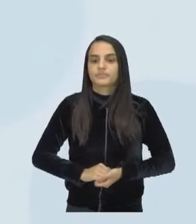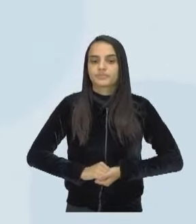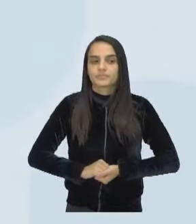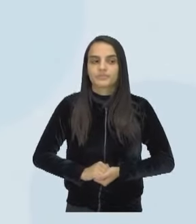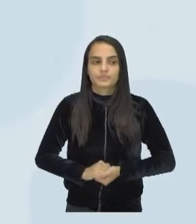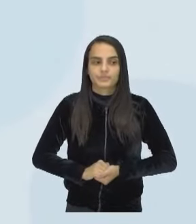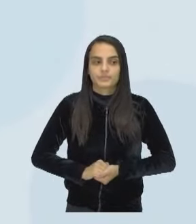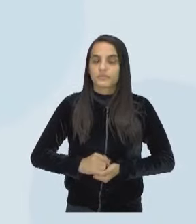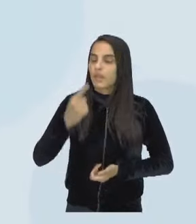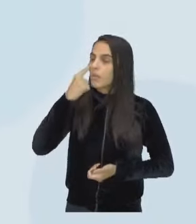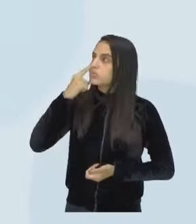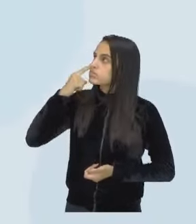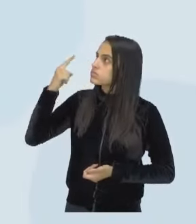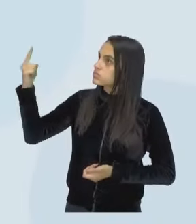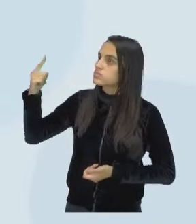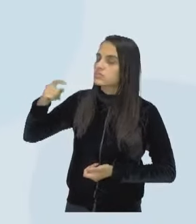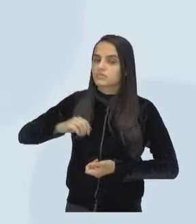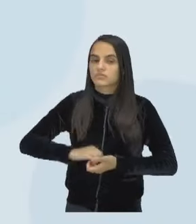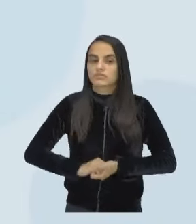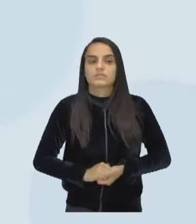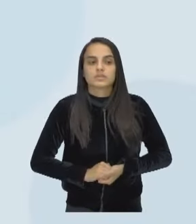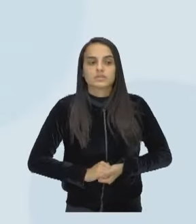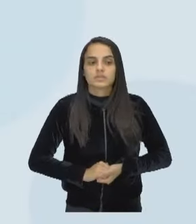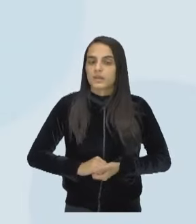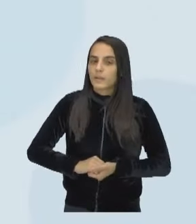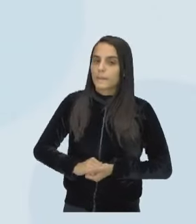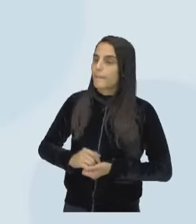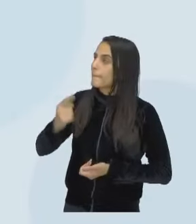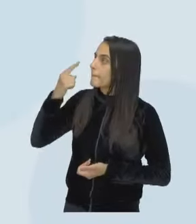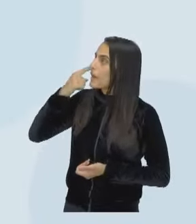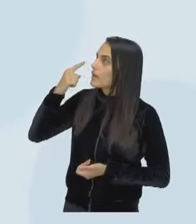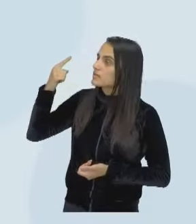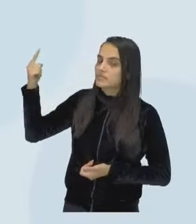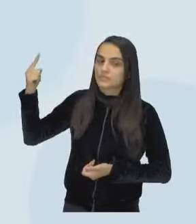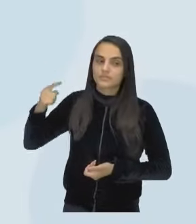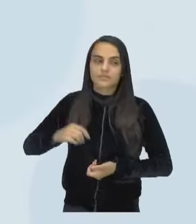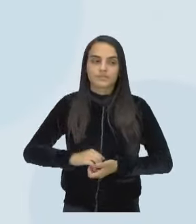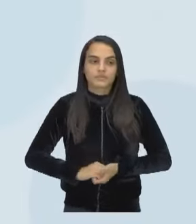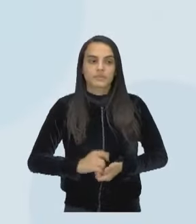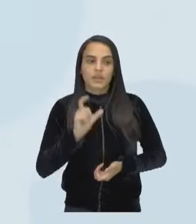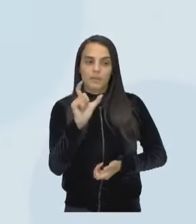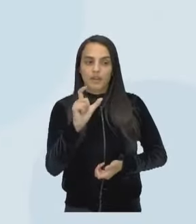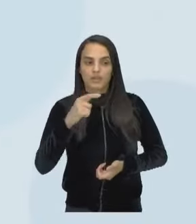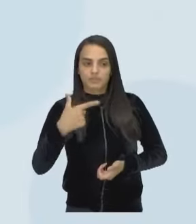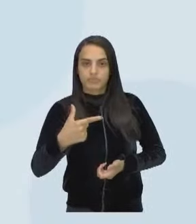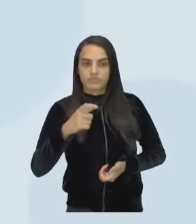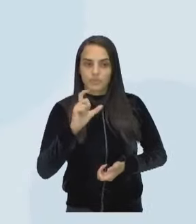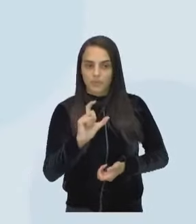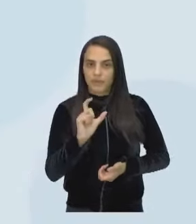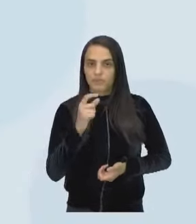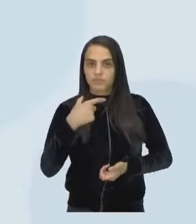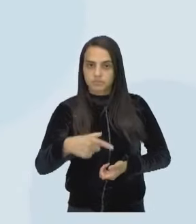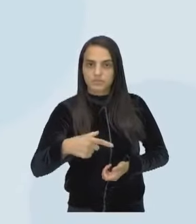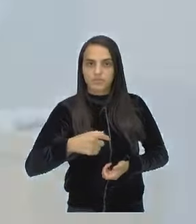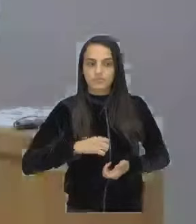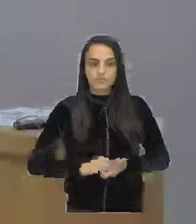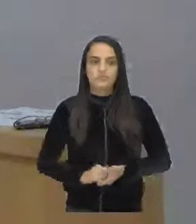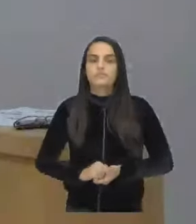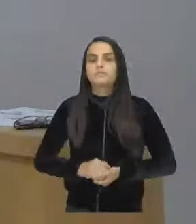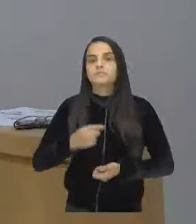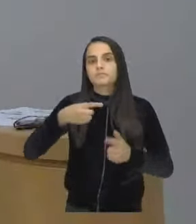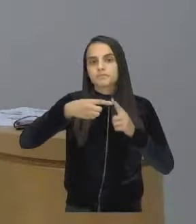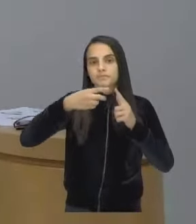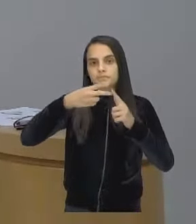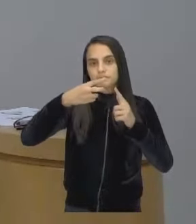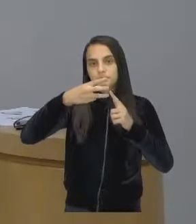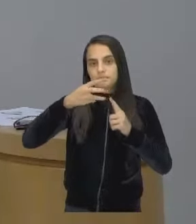Nurse. Nurse. Engineer. Engineer. Architect. Architect. Very good. Então, três palavrinhas